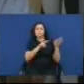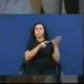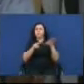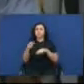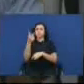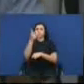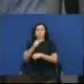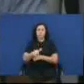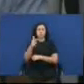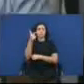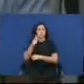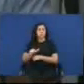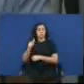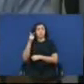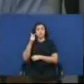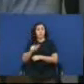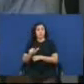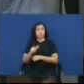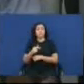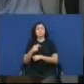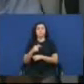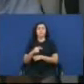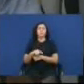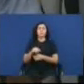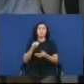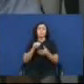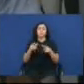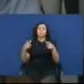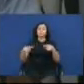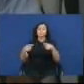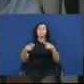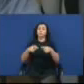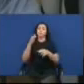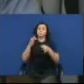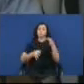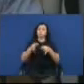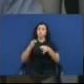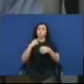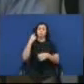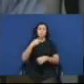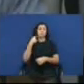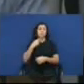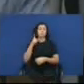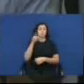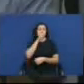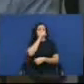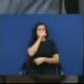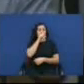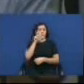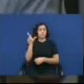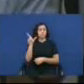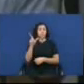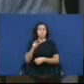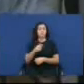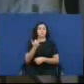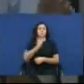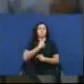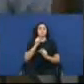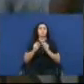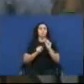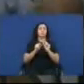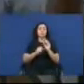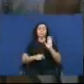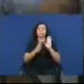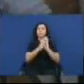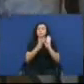semana. A última informação que eu tenho do Departamento Jurídico da Prefeitura Municipal de Limeira é que o projeto